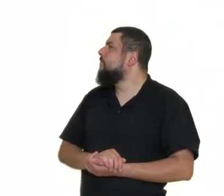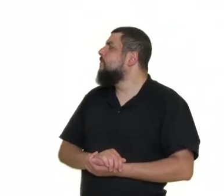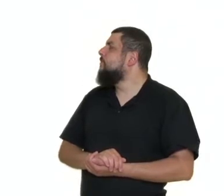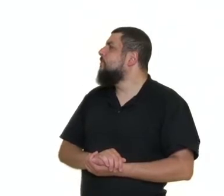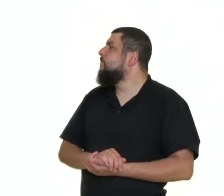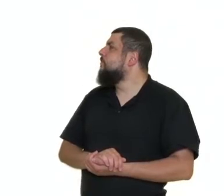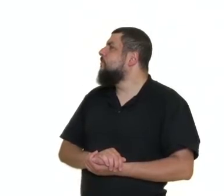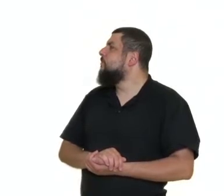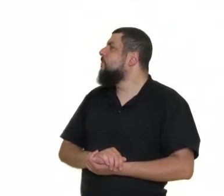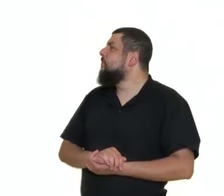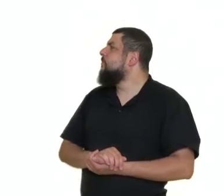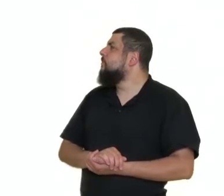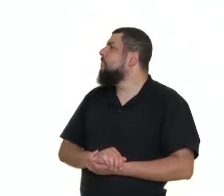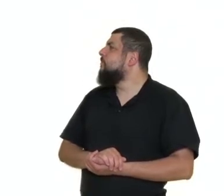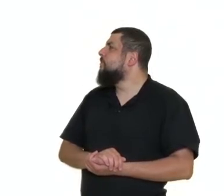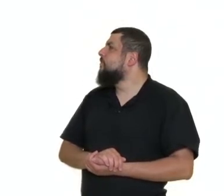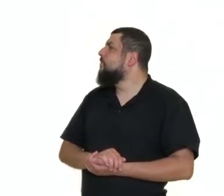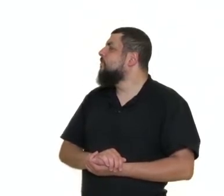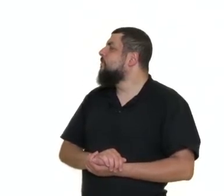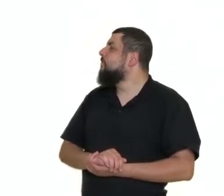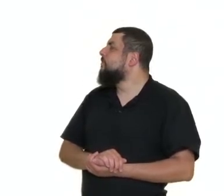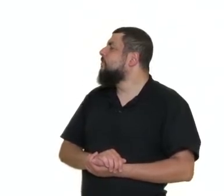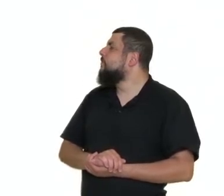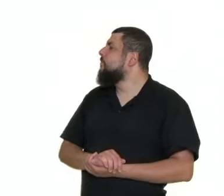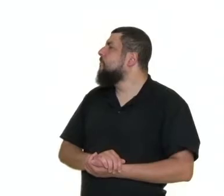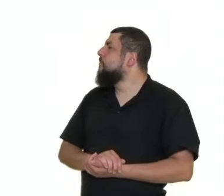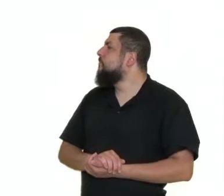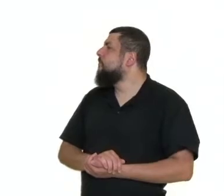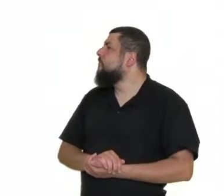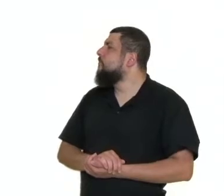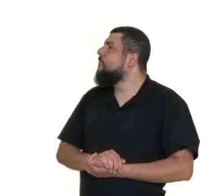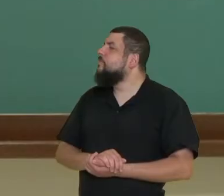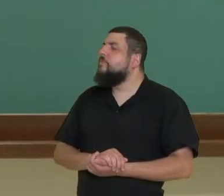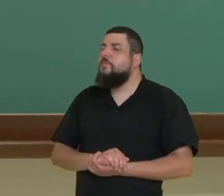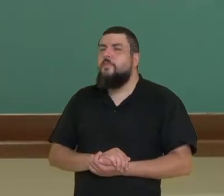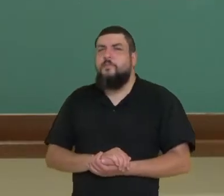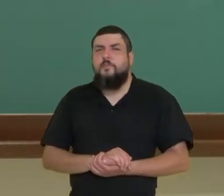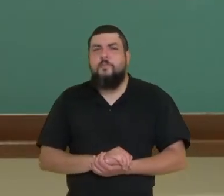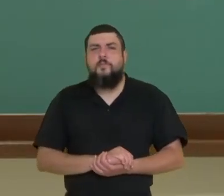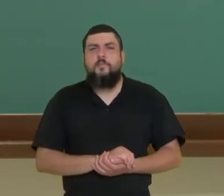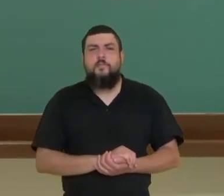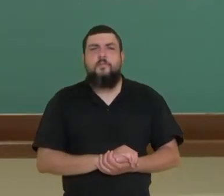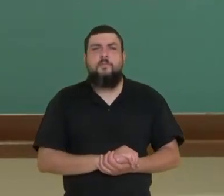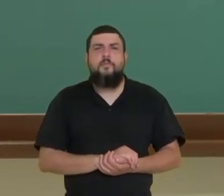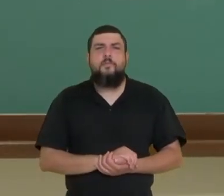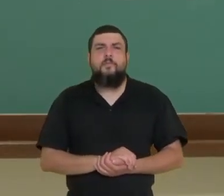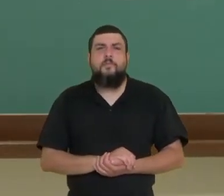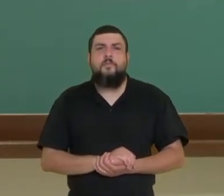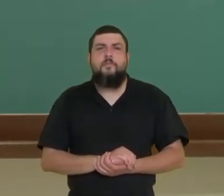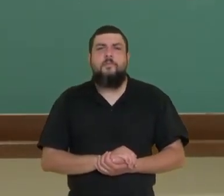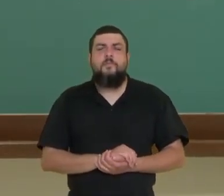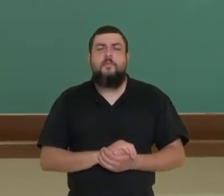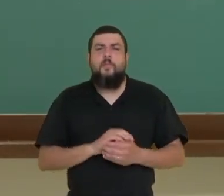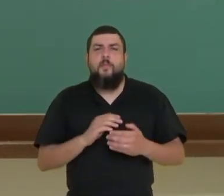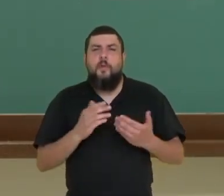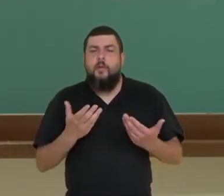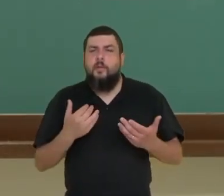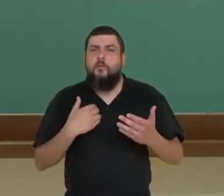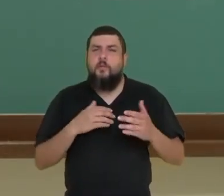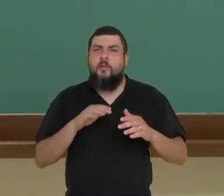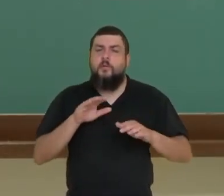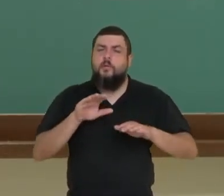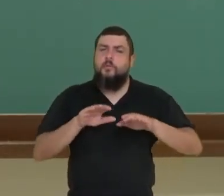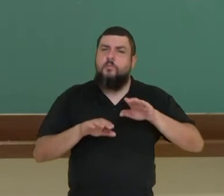depreciativo, afetivo ou de ironia, entre outros. Tá? Então, dependendo da forma que